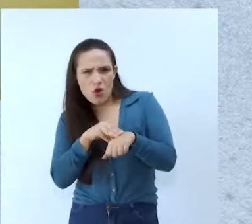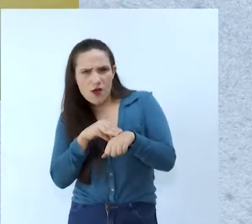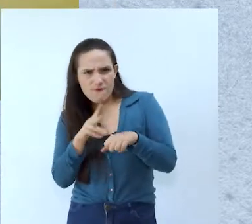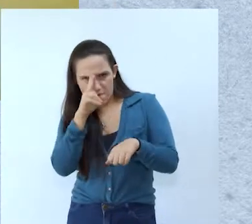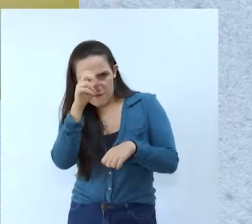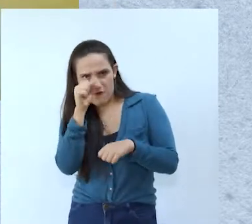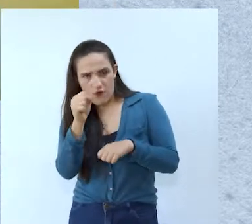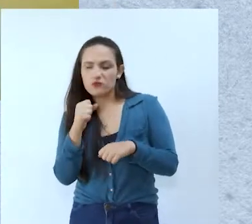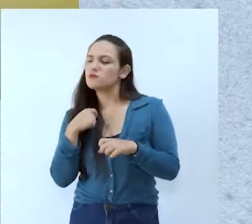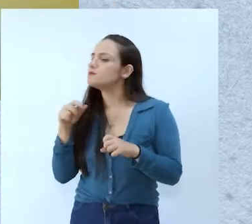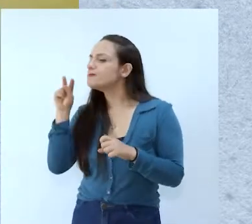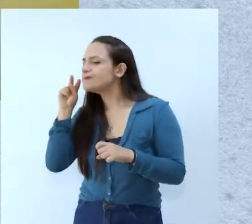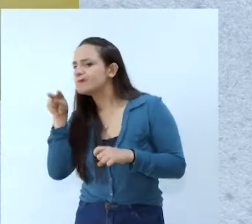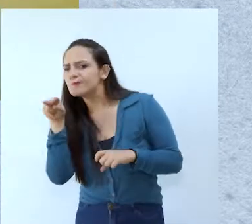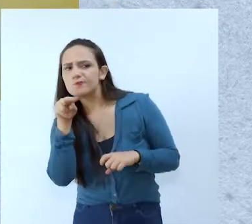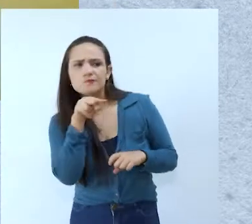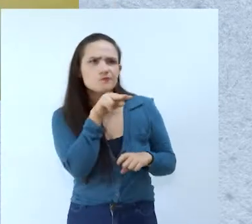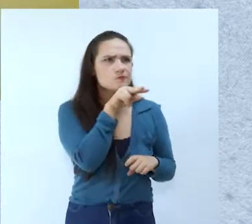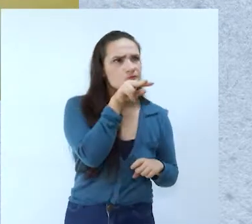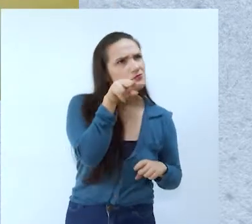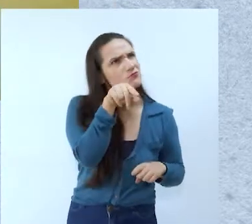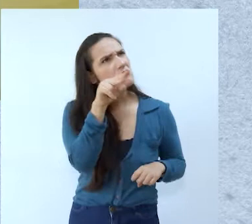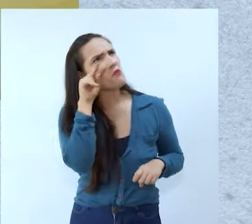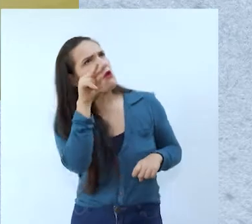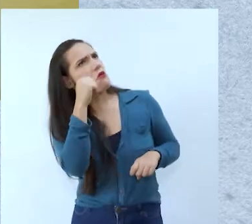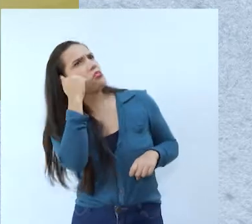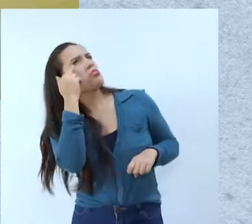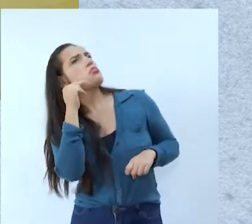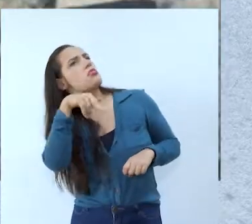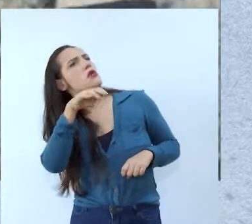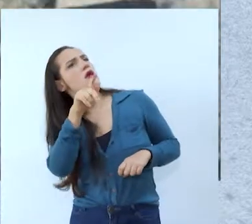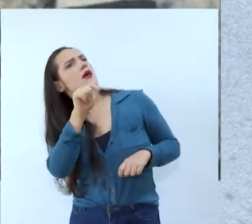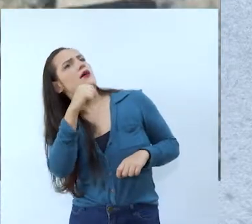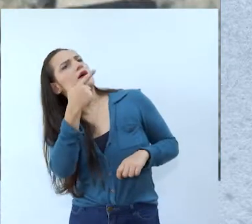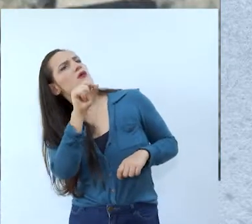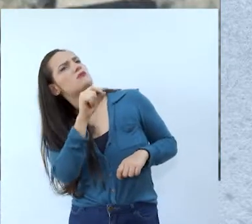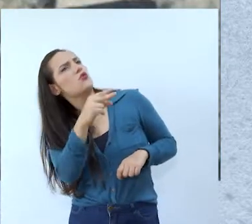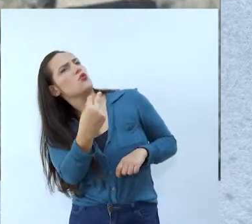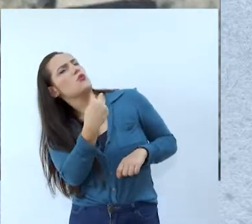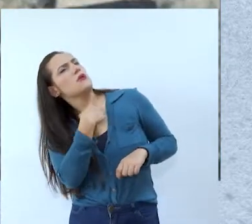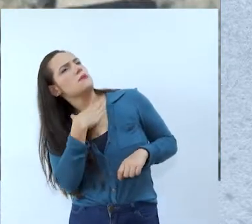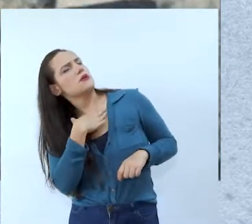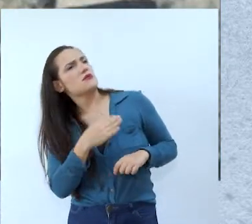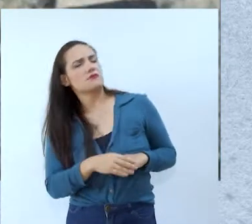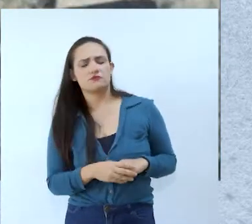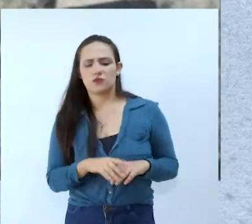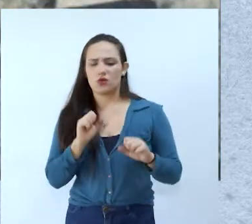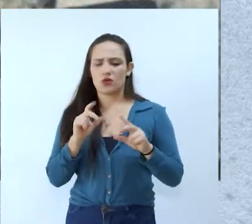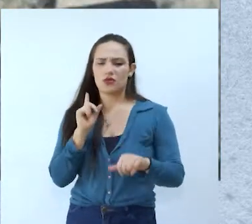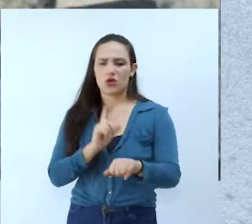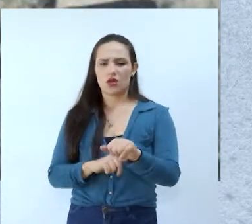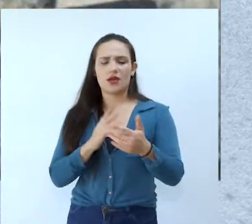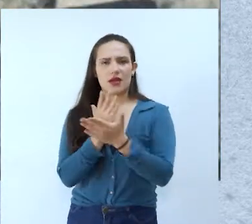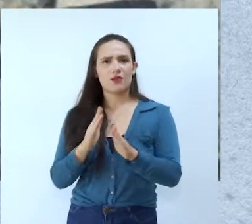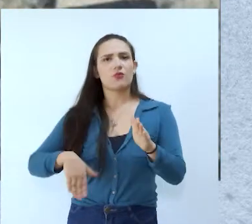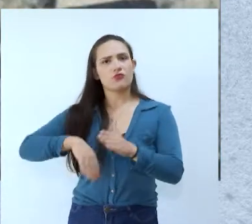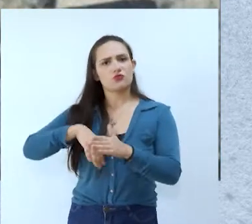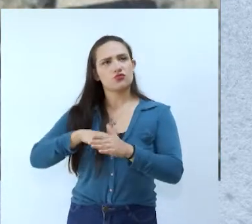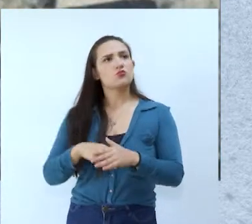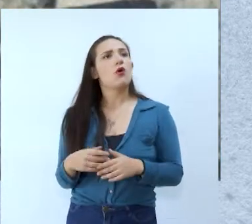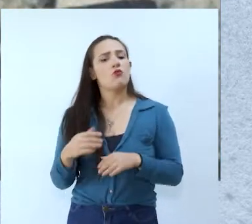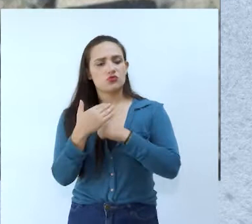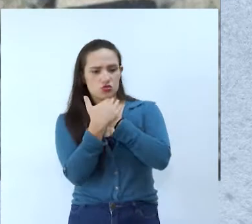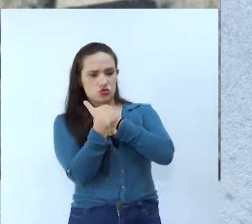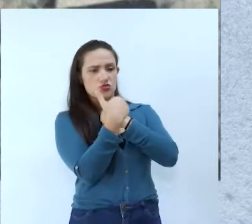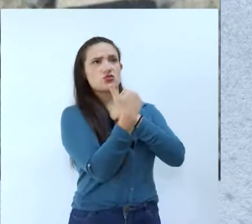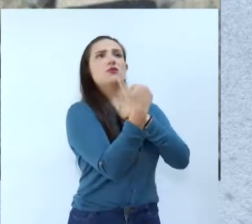com certeza. Então amanhã você esteja lá tal hora. Falei, eu só vou se for mais 4 amigos meus, que sozinho eu não vou. É moleque, né? Fomos todo mundo, ficamos lá